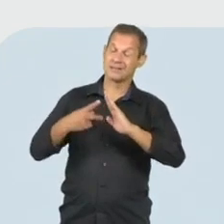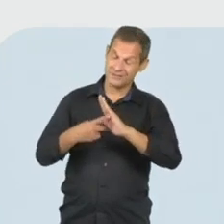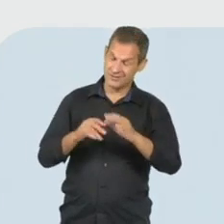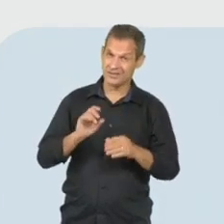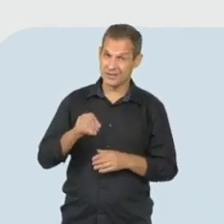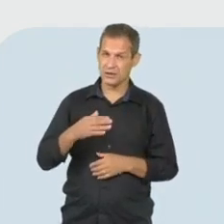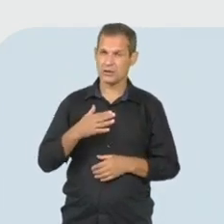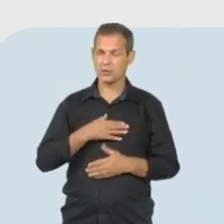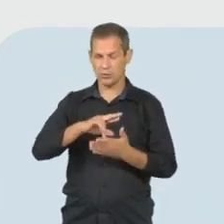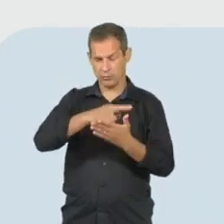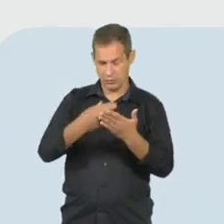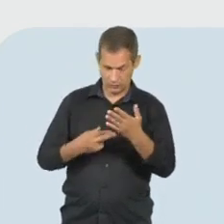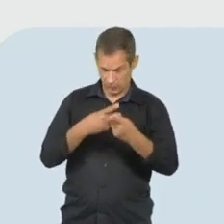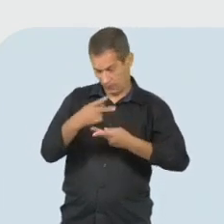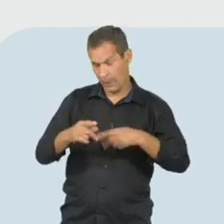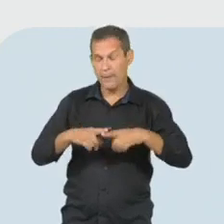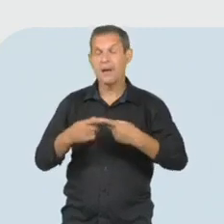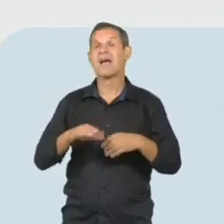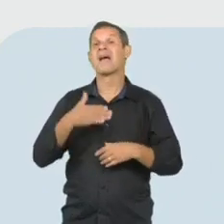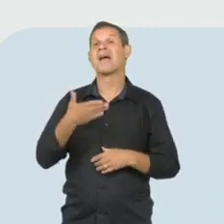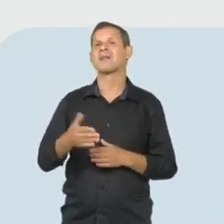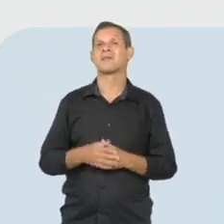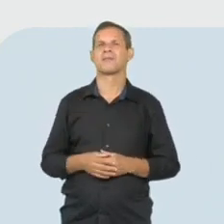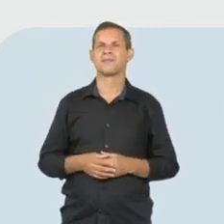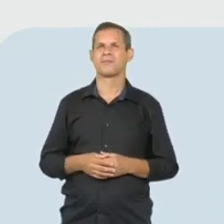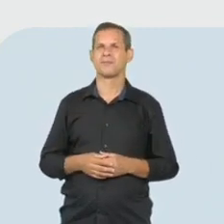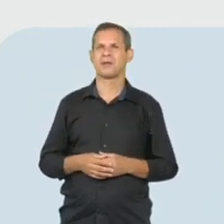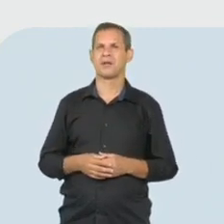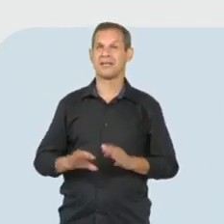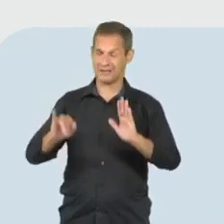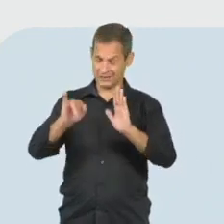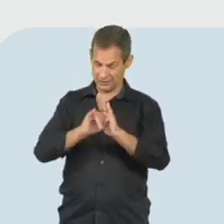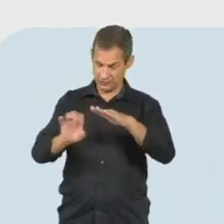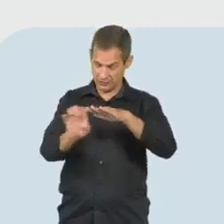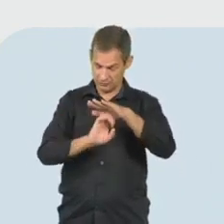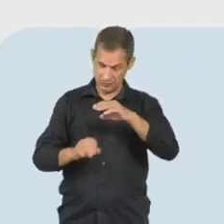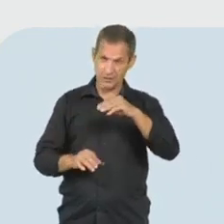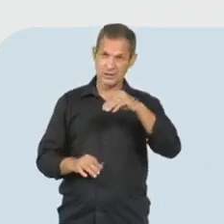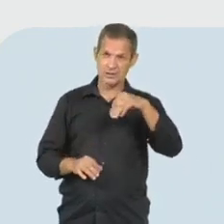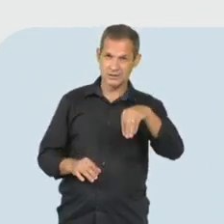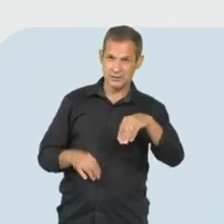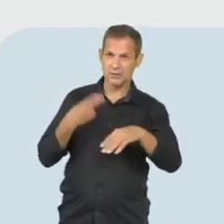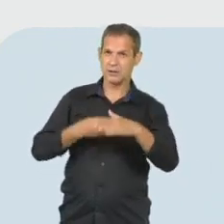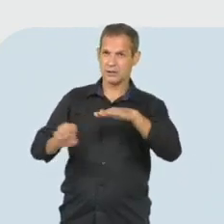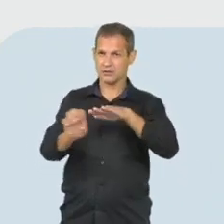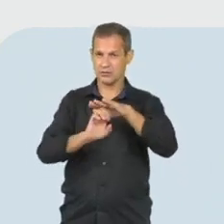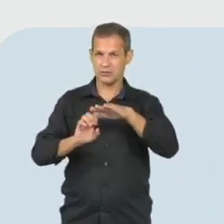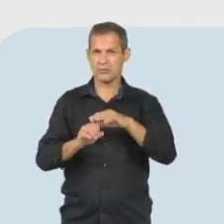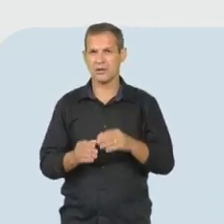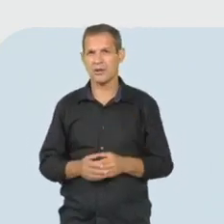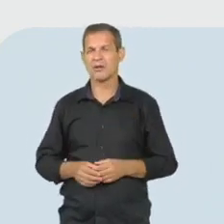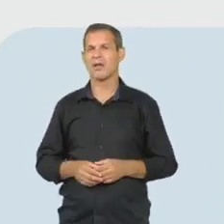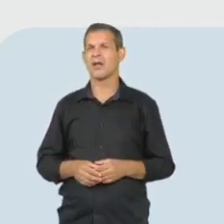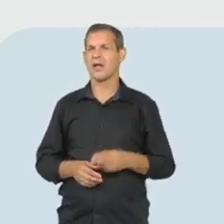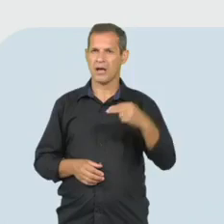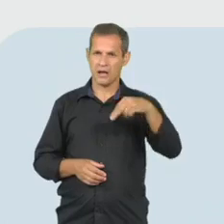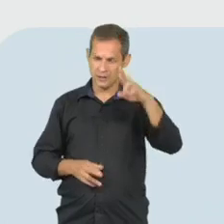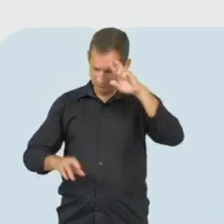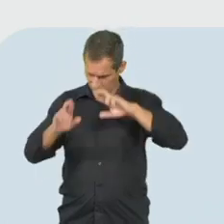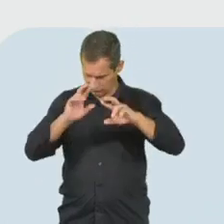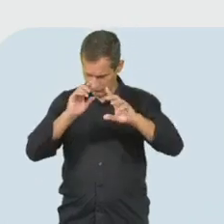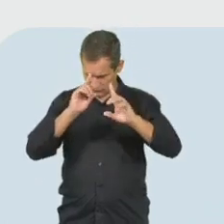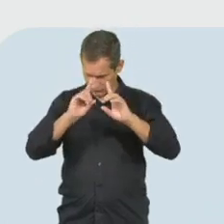que, no meu relatório, eu vou dizer o seguinte, ó, portanto, considerando que a empresa N, que é a nossa empresa que vai fazer a verificação lá dos